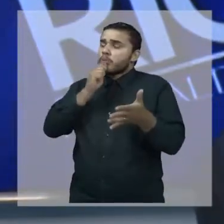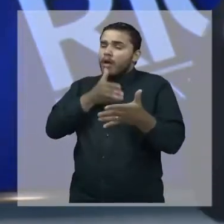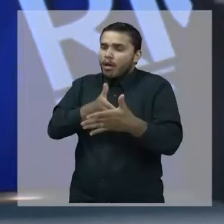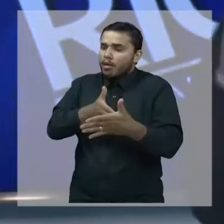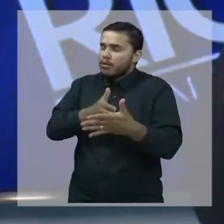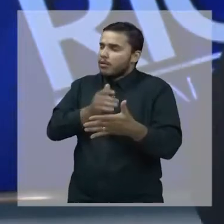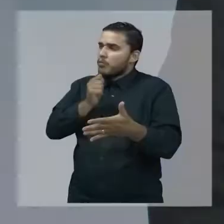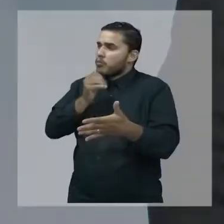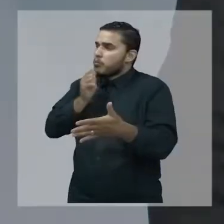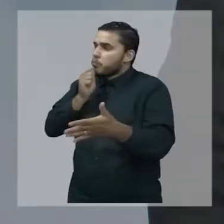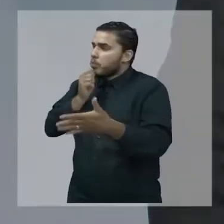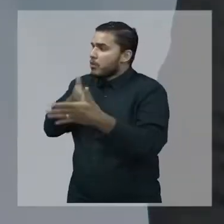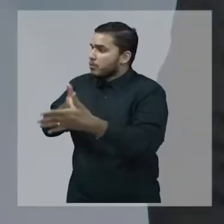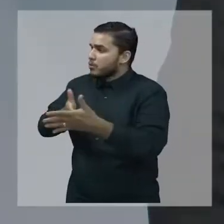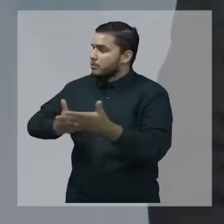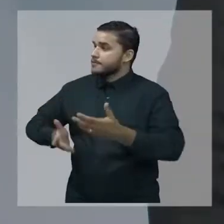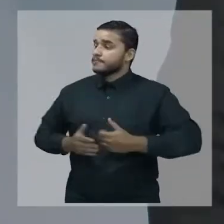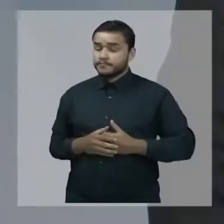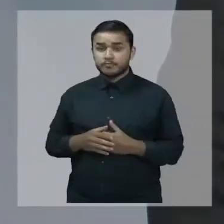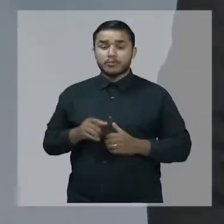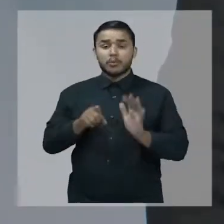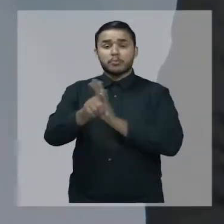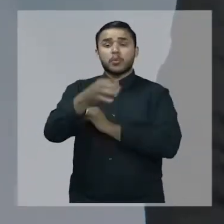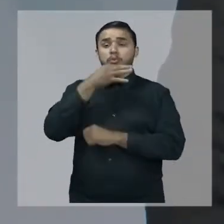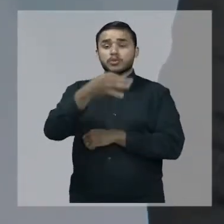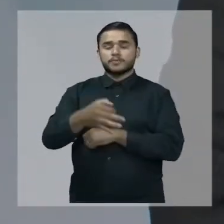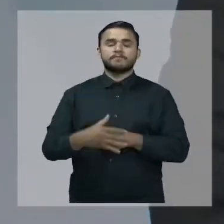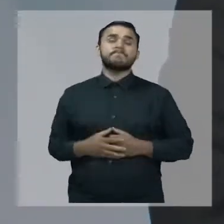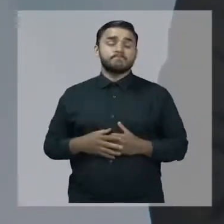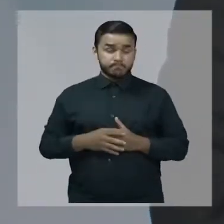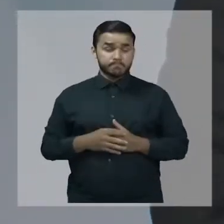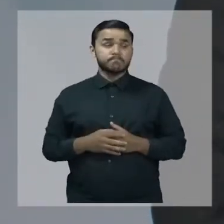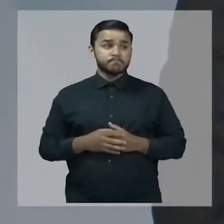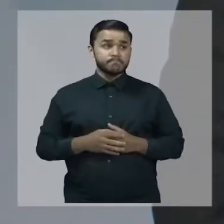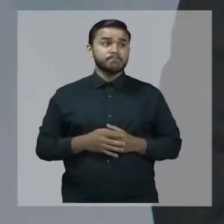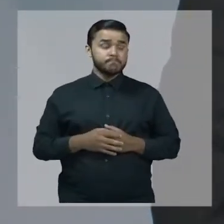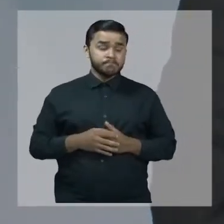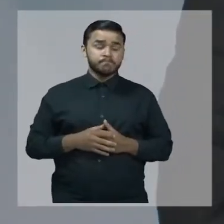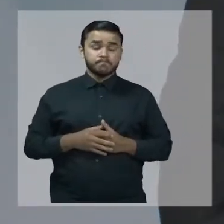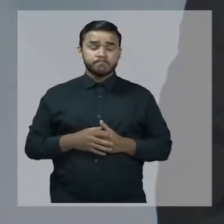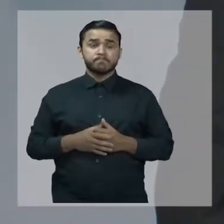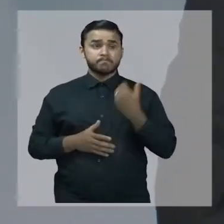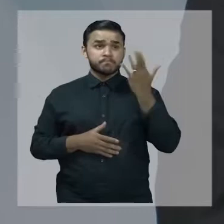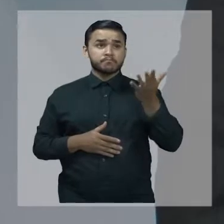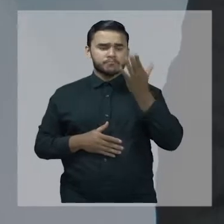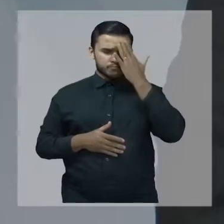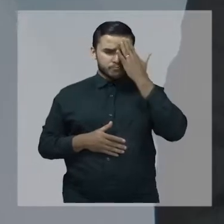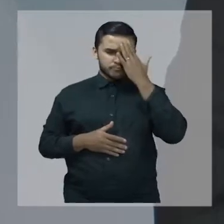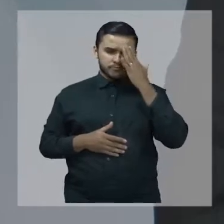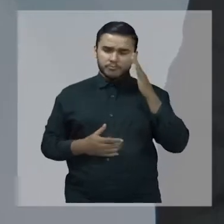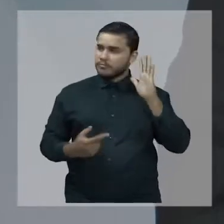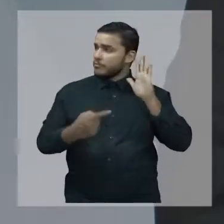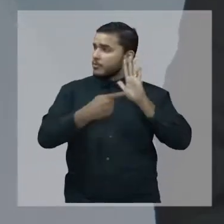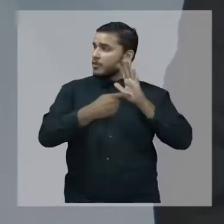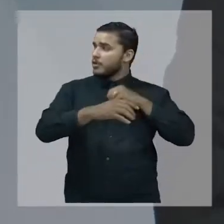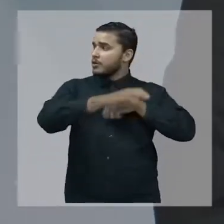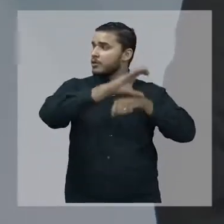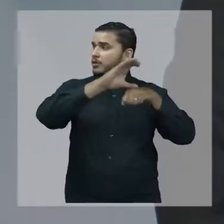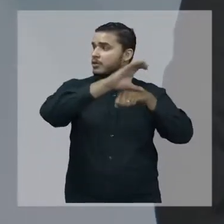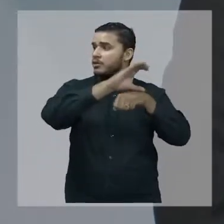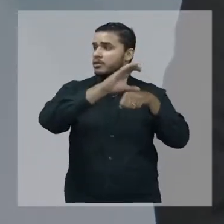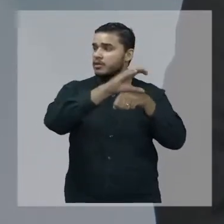limitada pelo modelo centralizado. É mais uma deformação que nós recebemos da